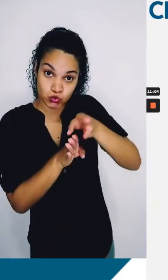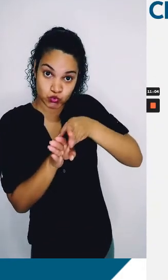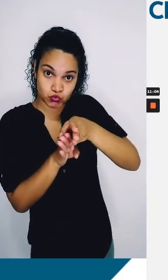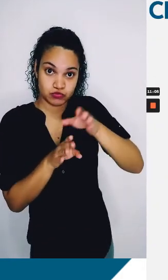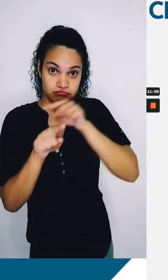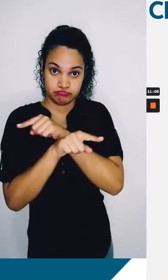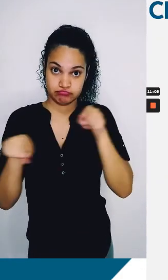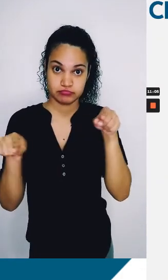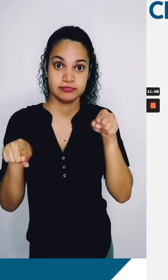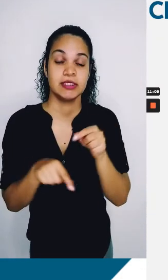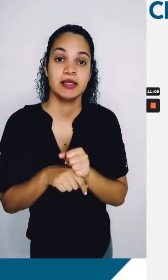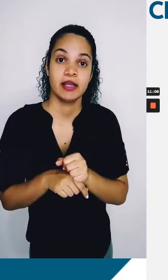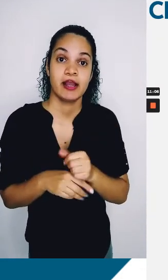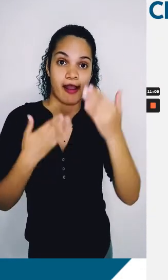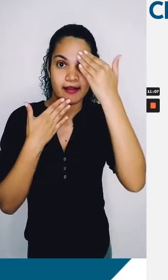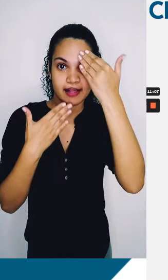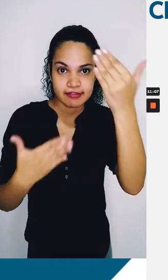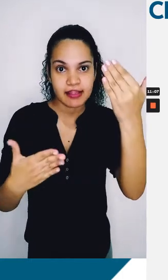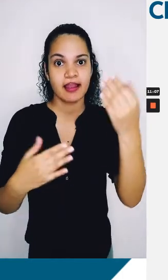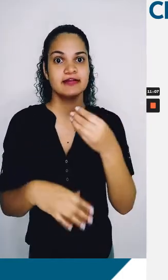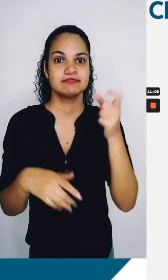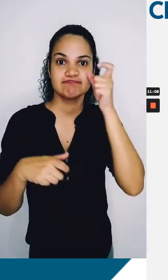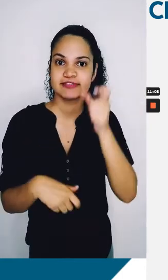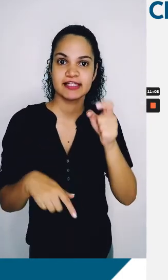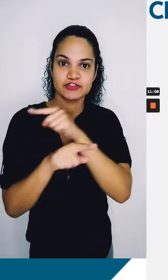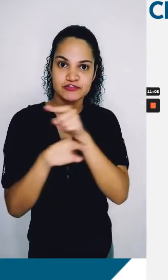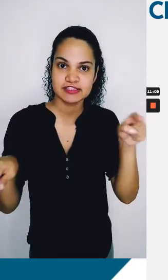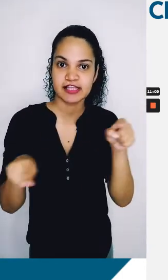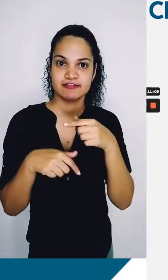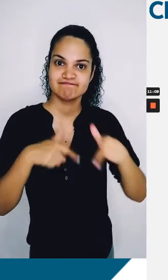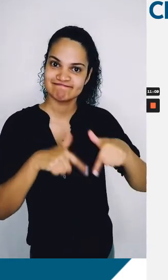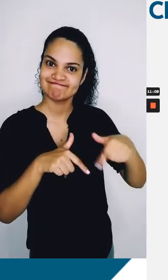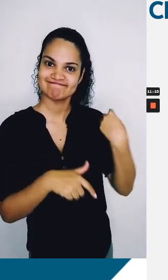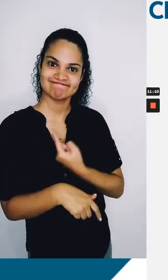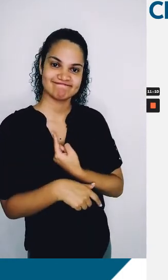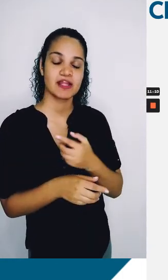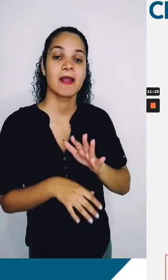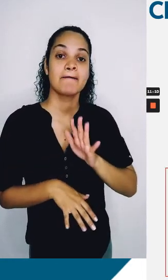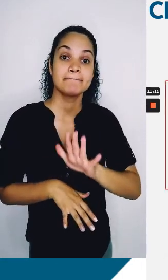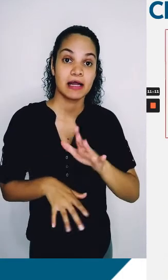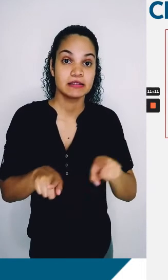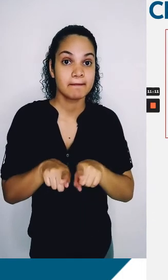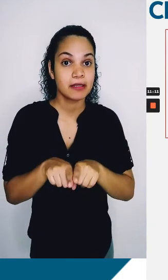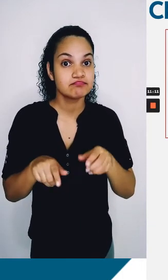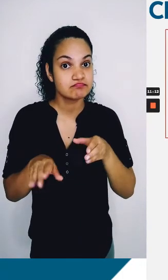e sugerindo, além de agradecer a presença de vocês, o interesse de vocês no nosso trabalho,